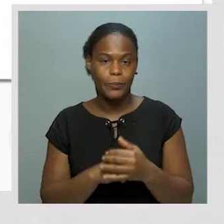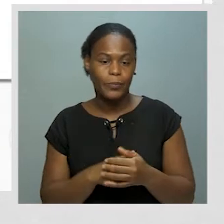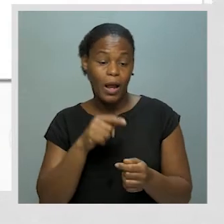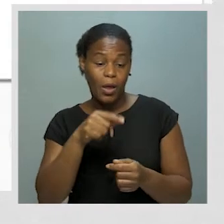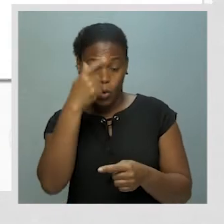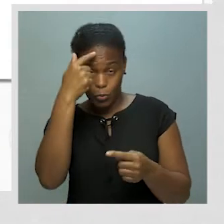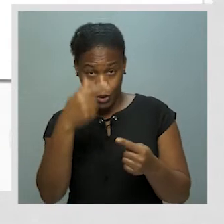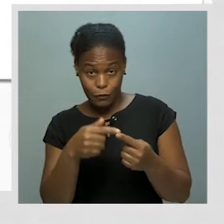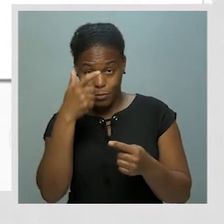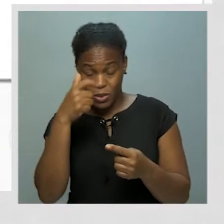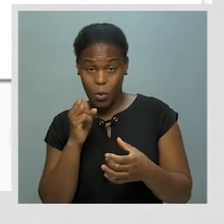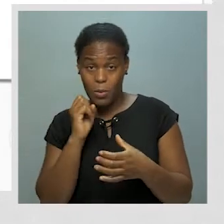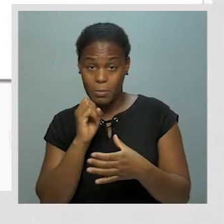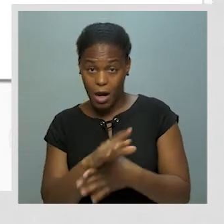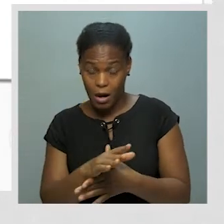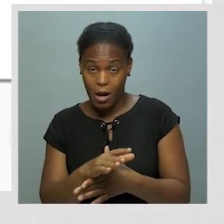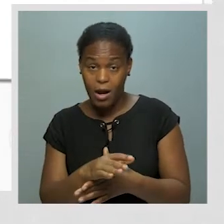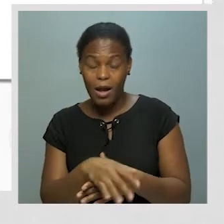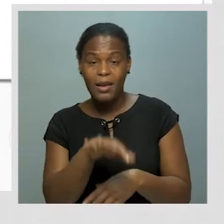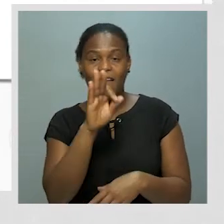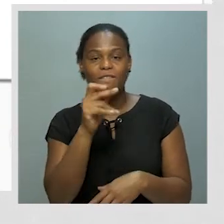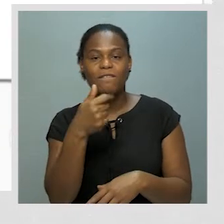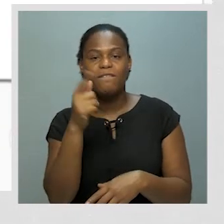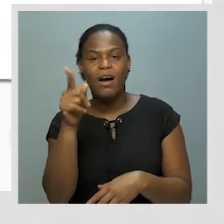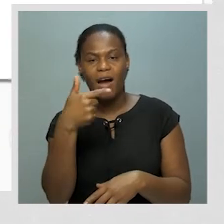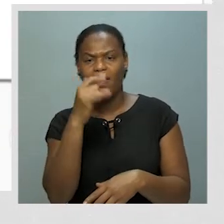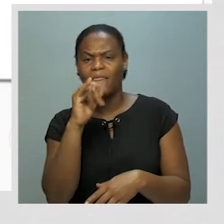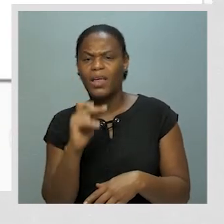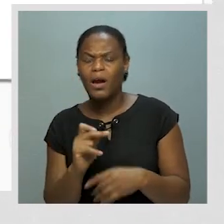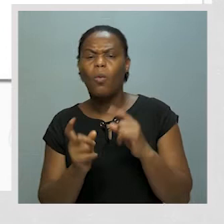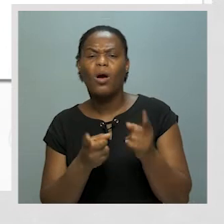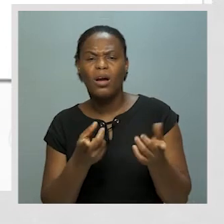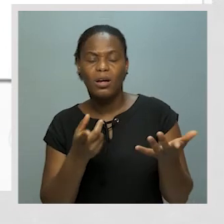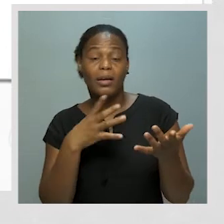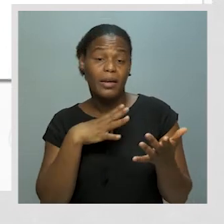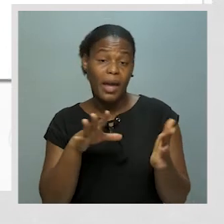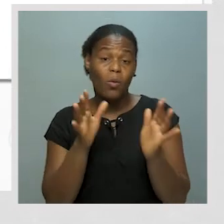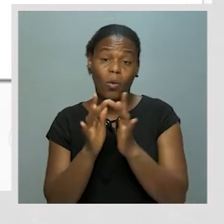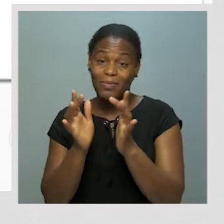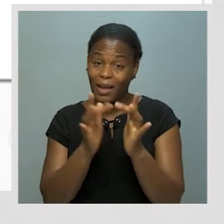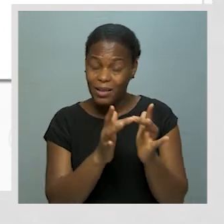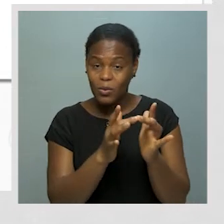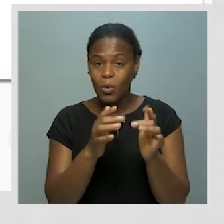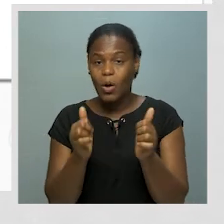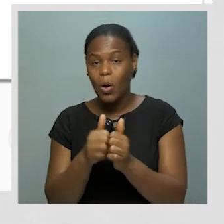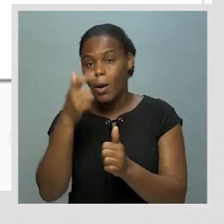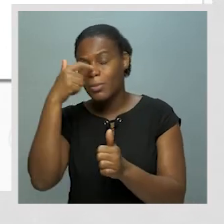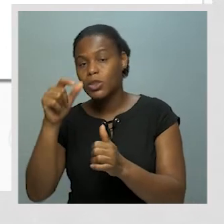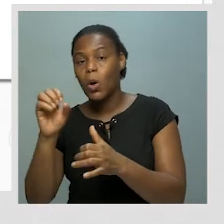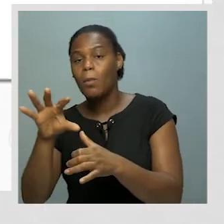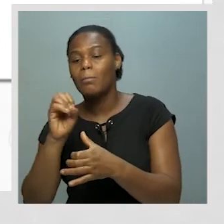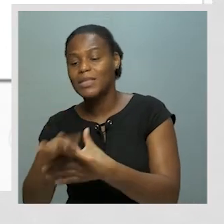O objetivo do emissor, ali na função fática, é estabelecer o contacto com o